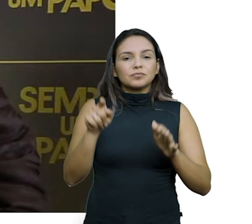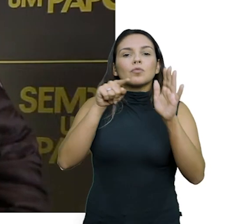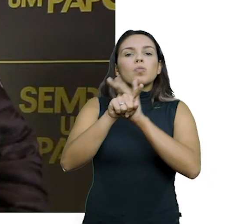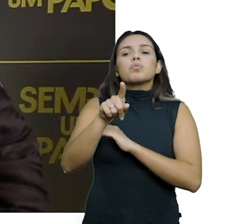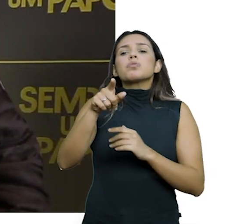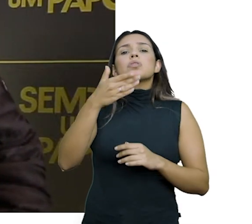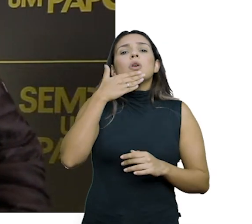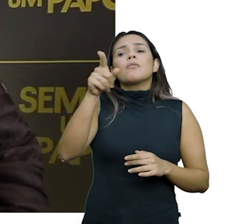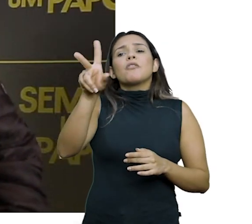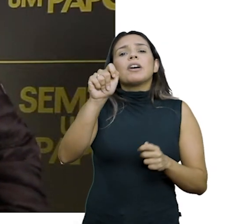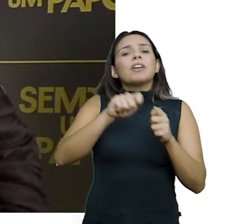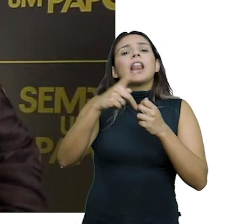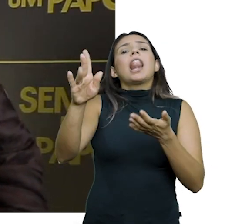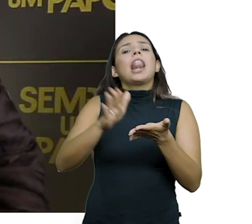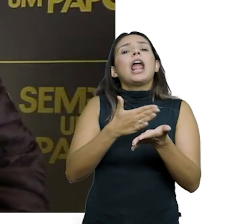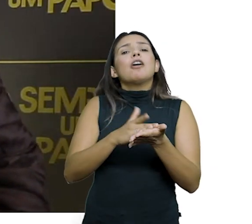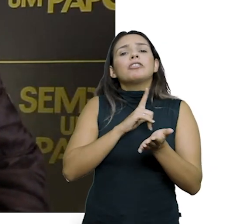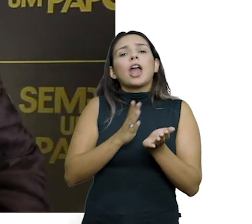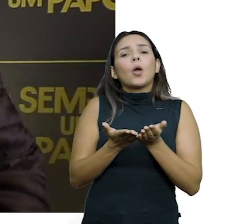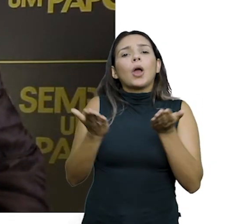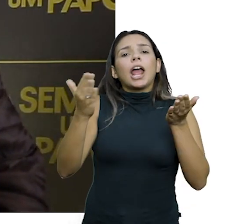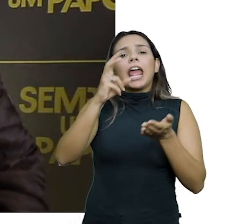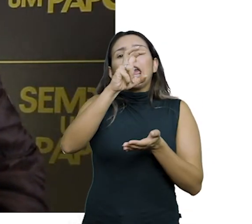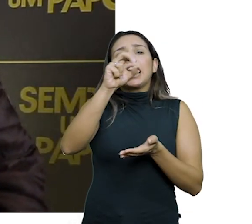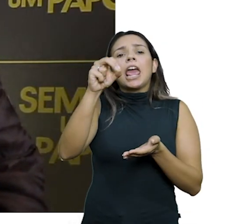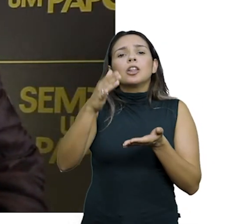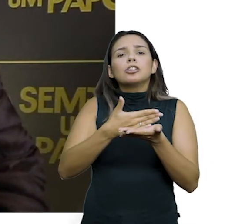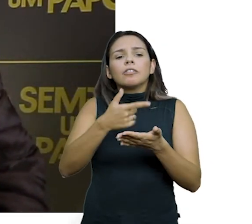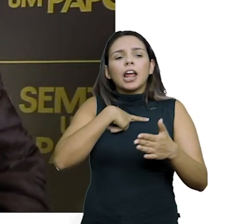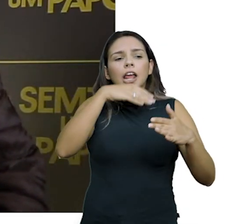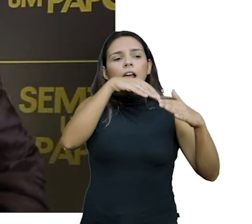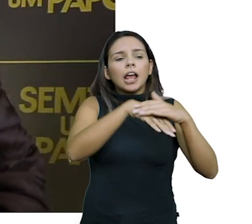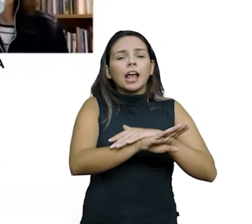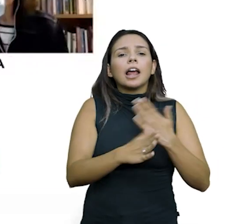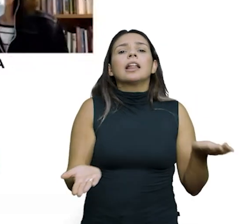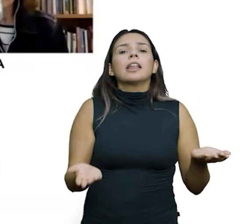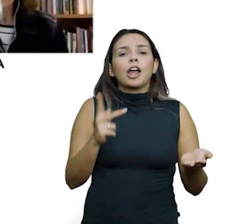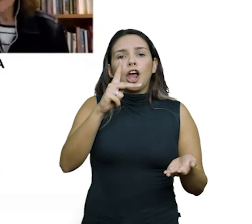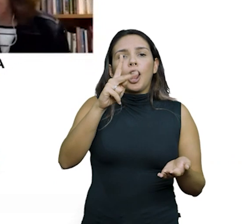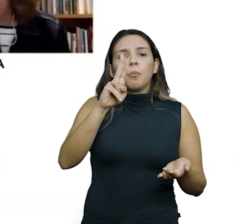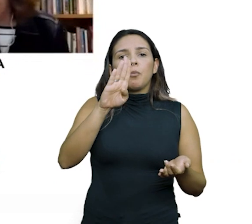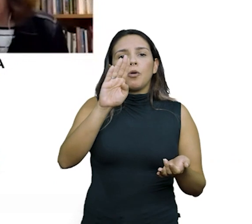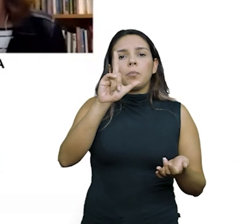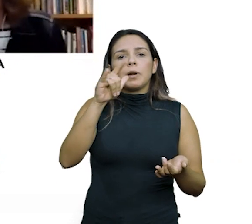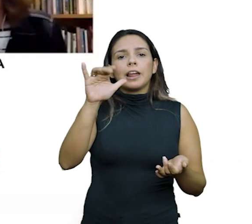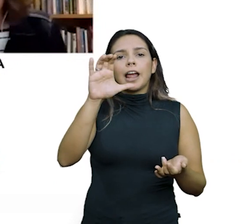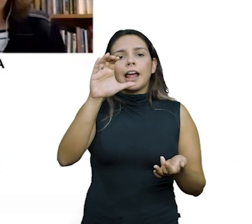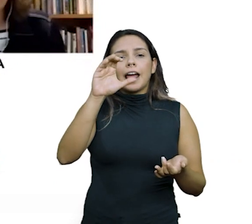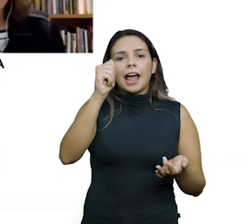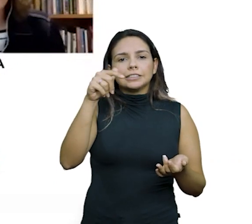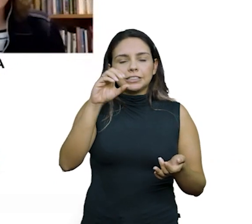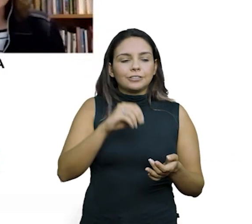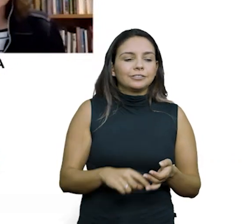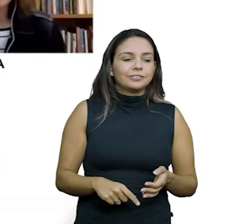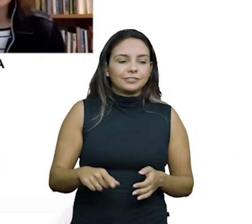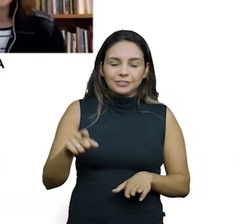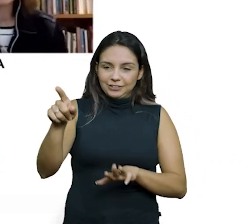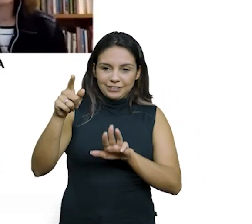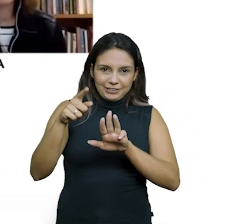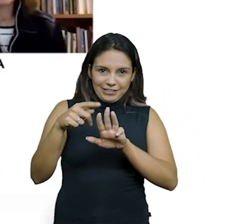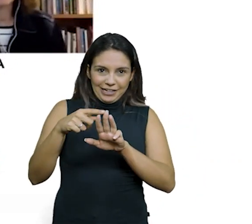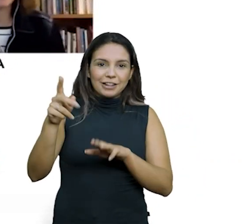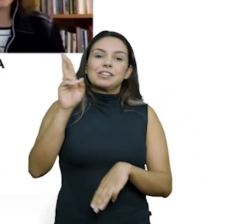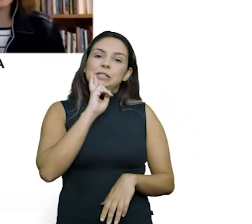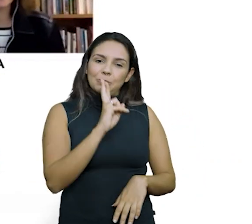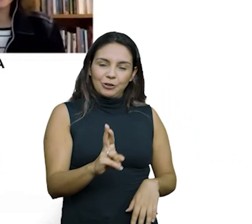Vai perguntando quando é que você vai publicar um dos 500 livros que você tem dentro da gaveta escondido. Olha, eu tô com muito livro, pronto. O